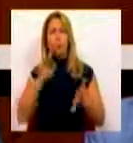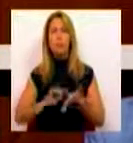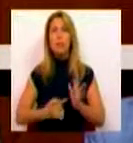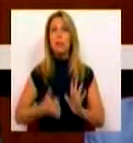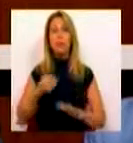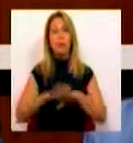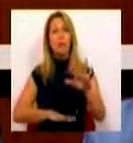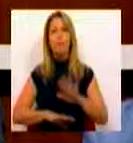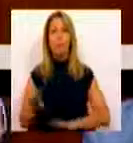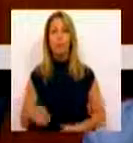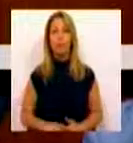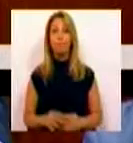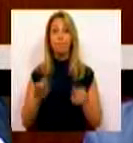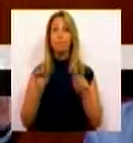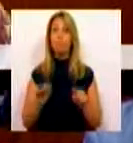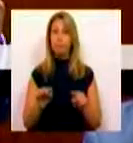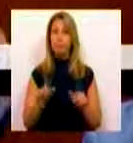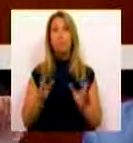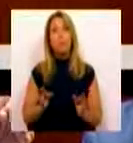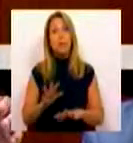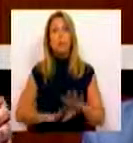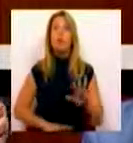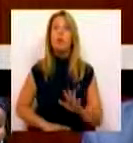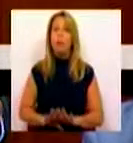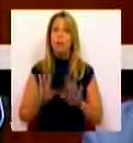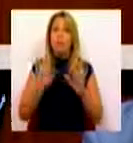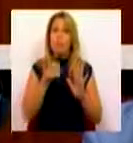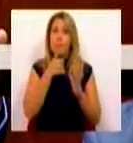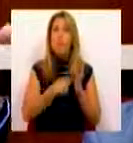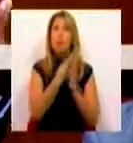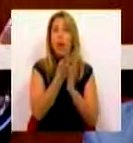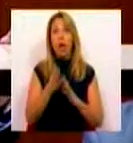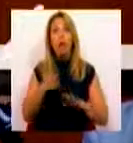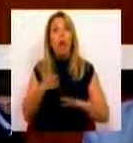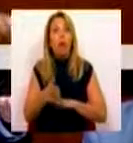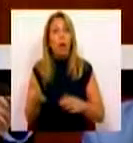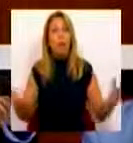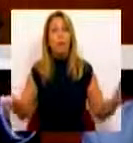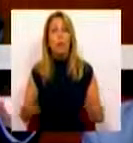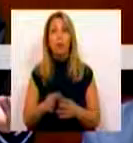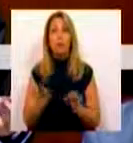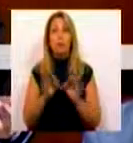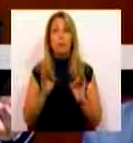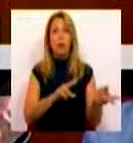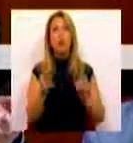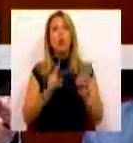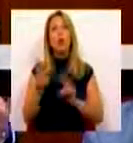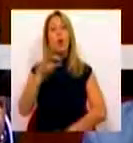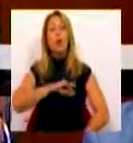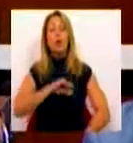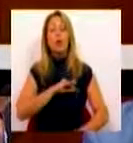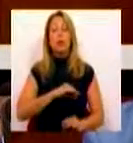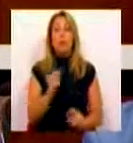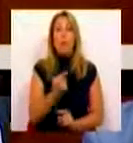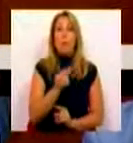ser feito. E esse tem que ser feito com medidas. Tem que ser feito com medidas como a atualização do salário mínimo acima da